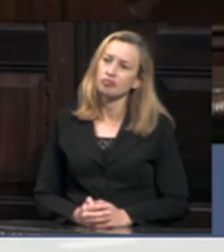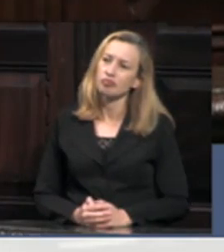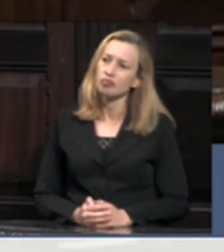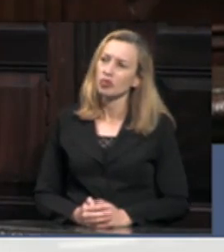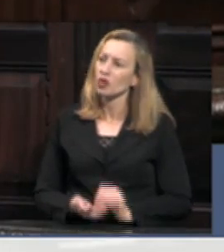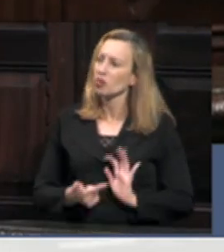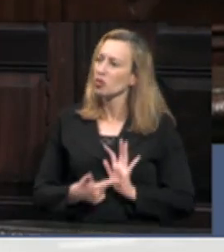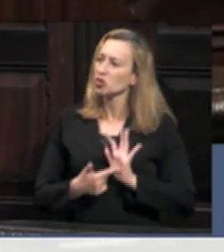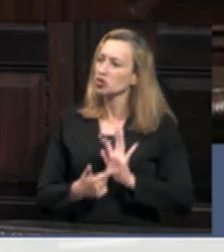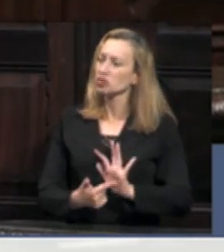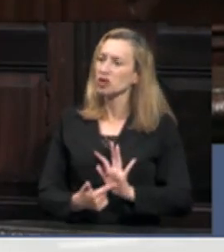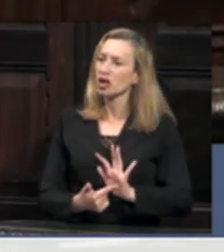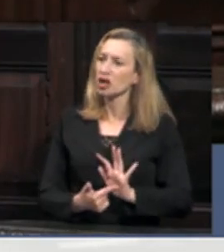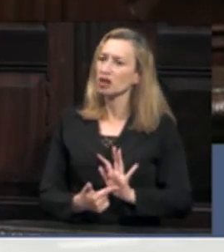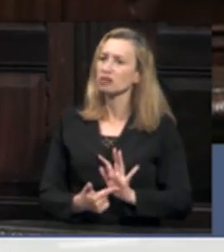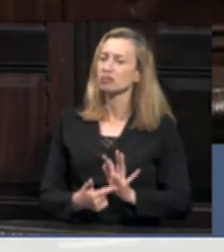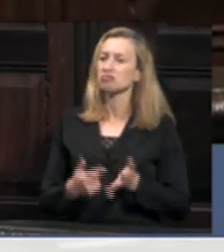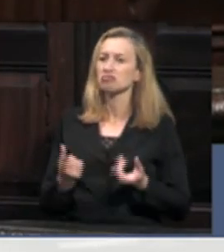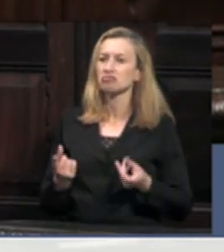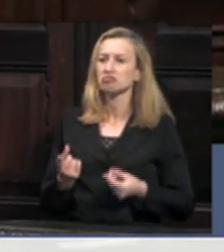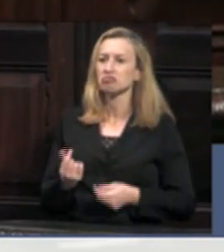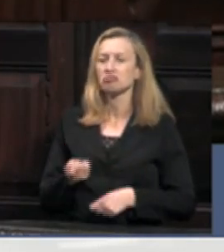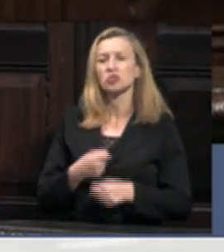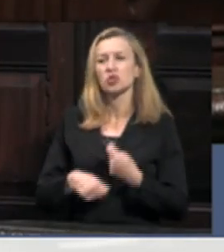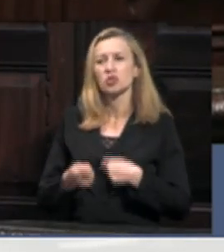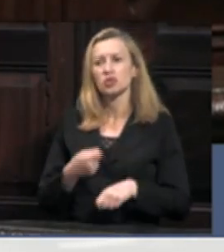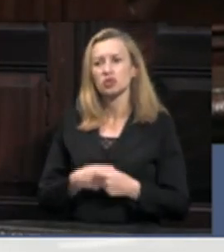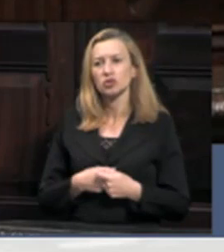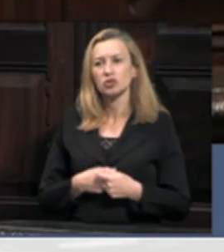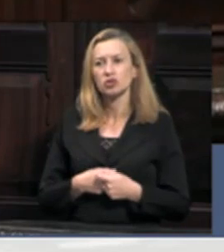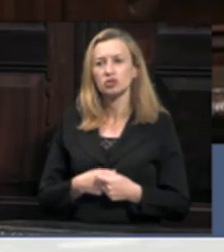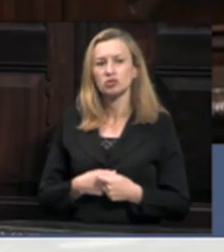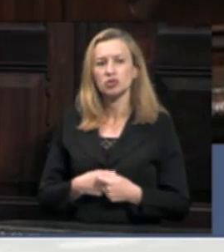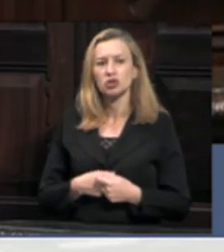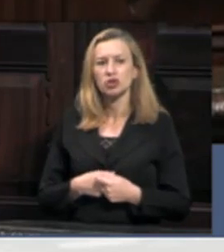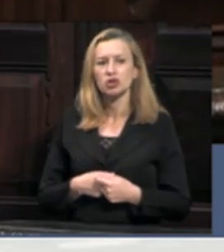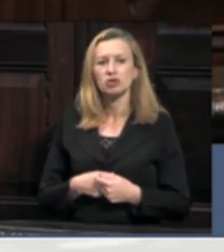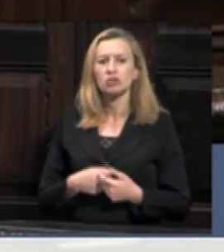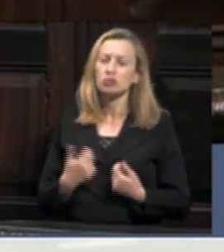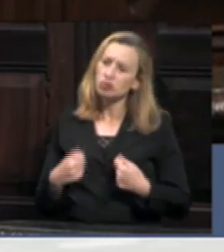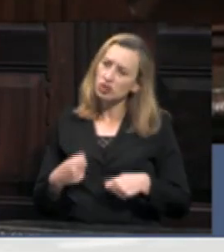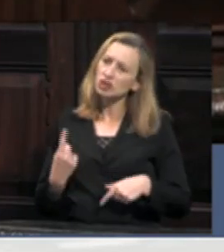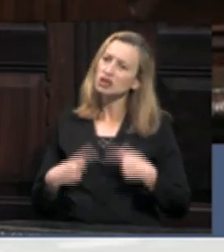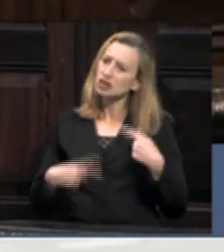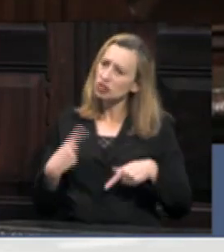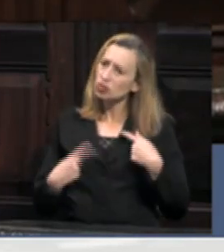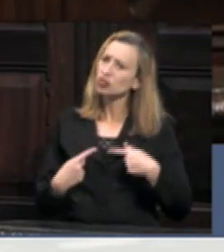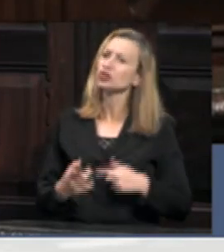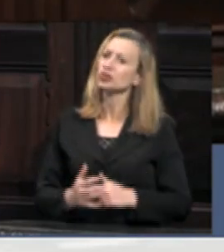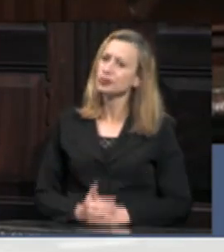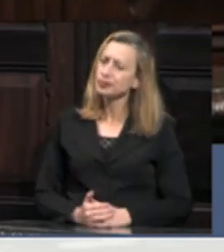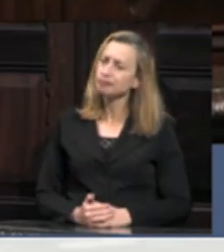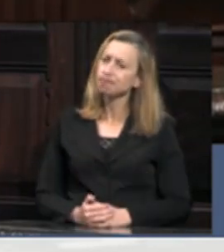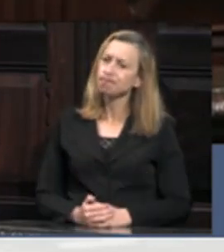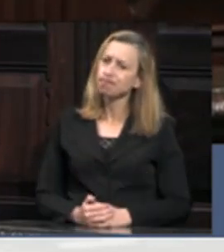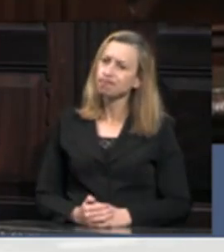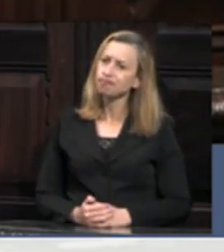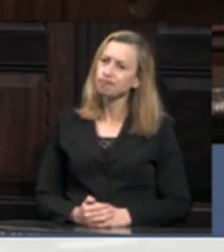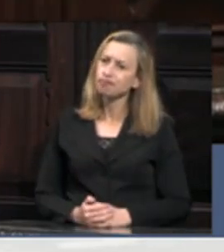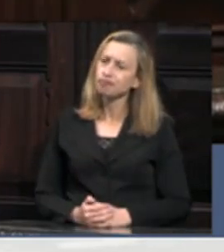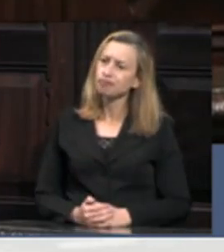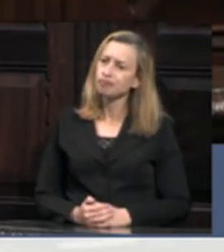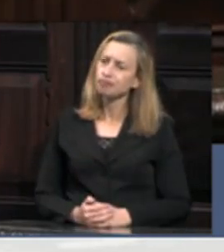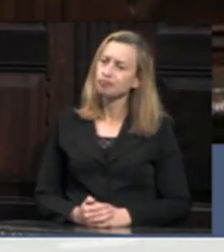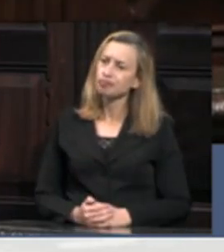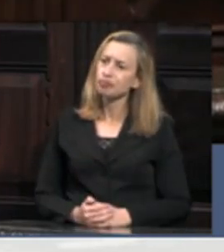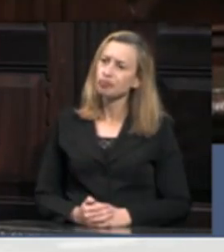econômica que é pelo menos discutível, que é pelo menos